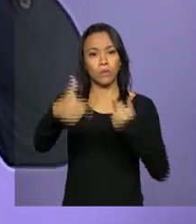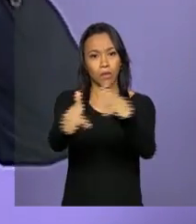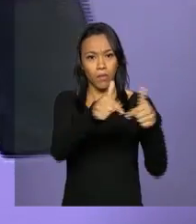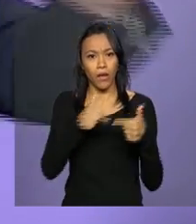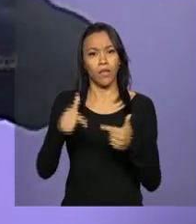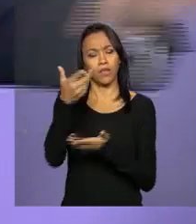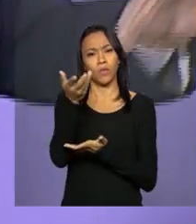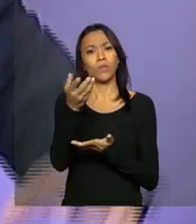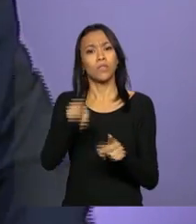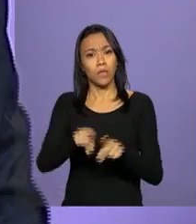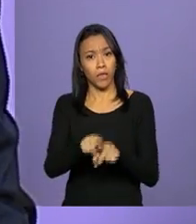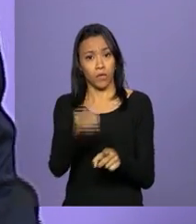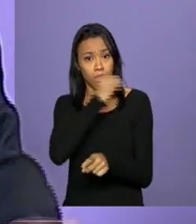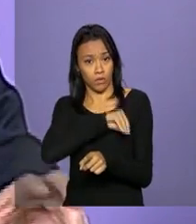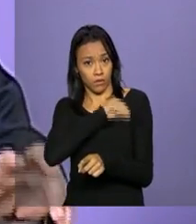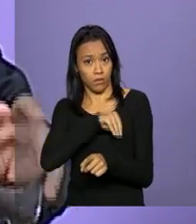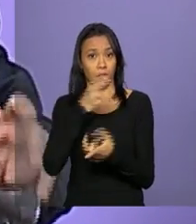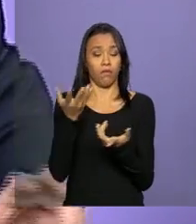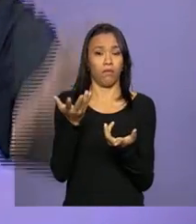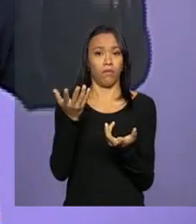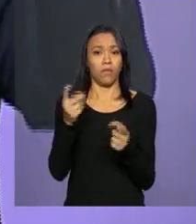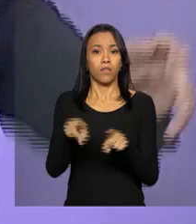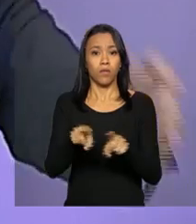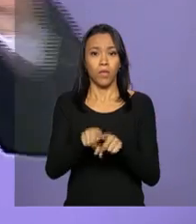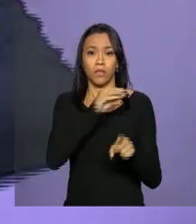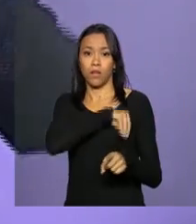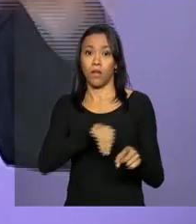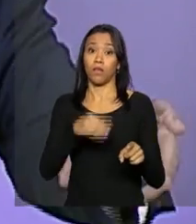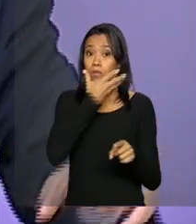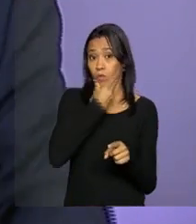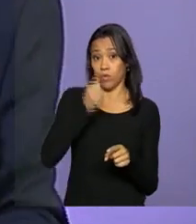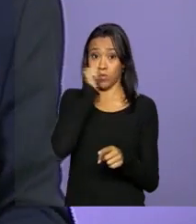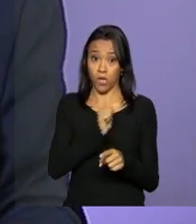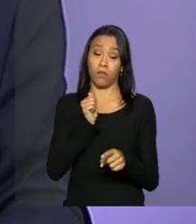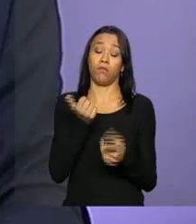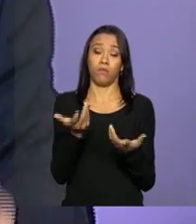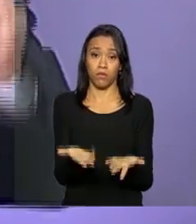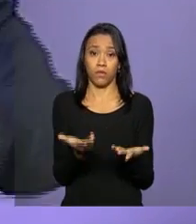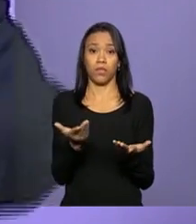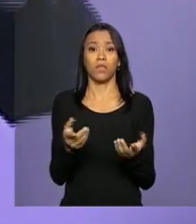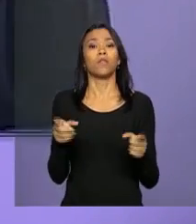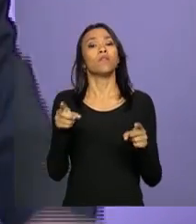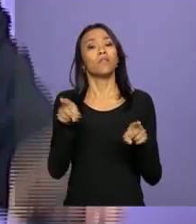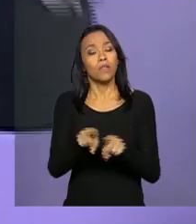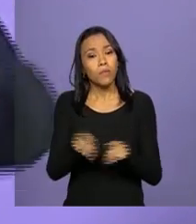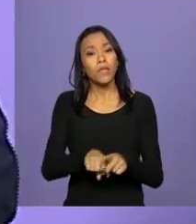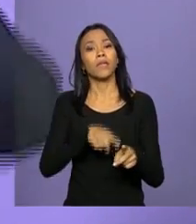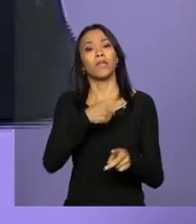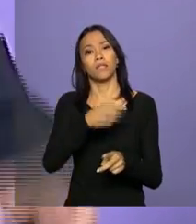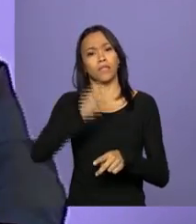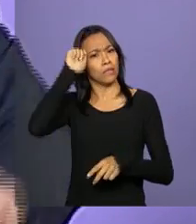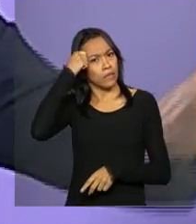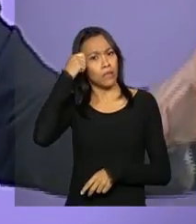renda entre o capital e o trabalho entre a repartição da renda entre homens e mulheres entre a repartição da renda entre